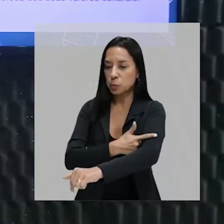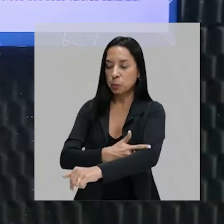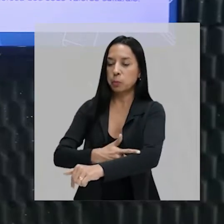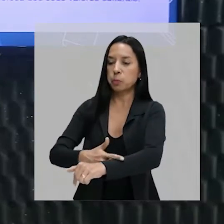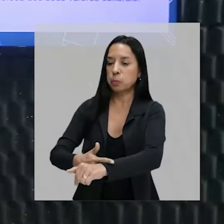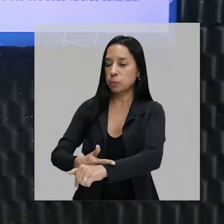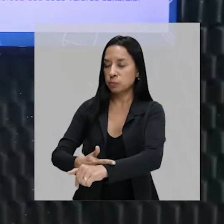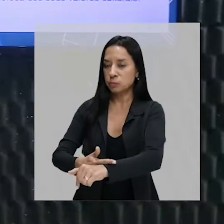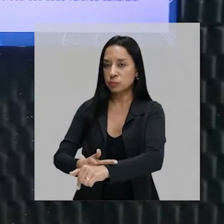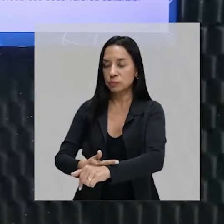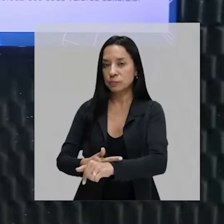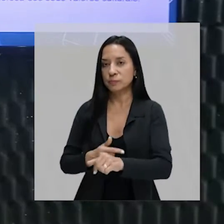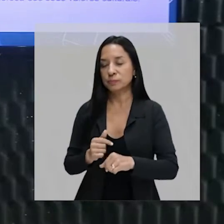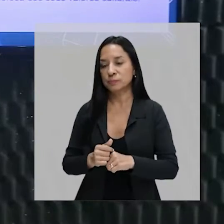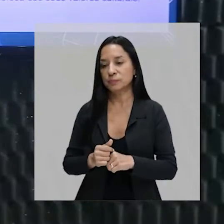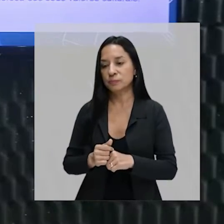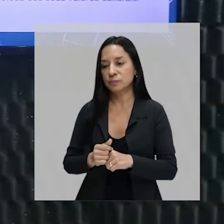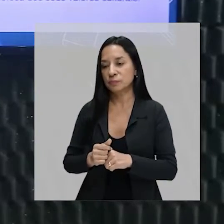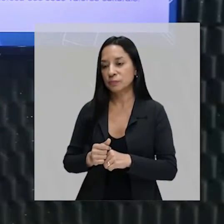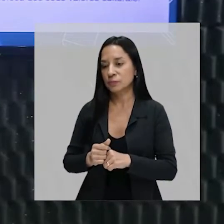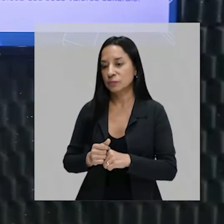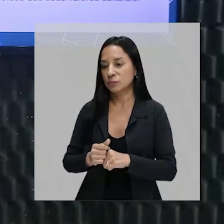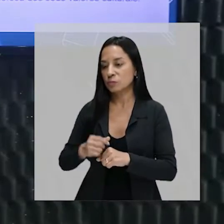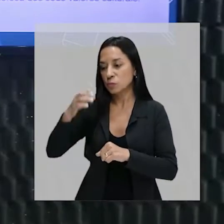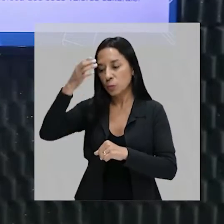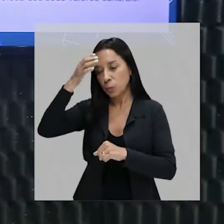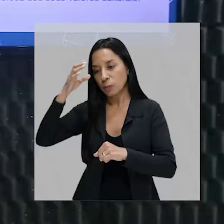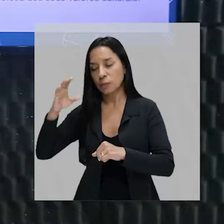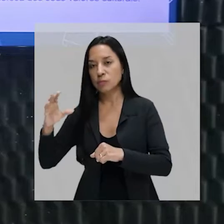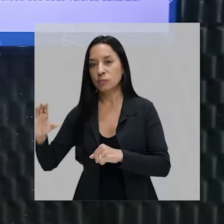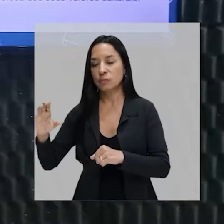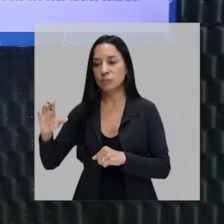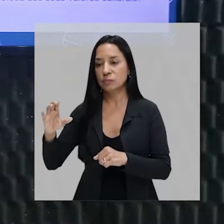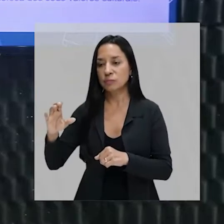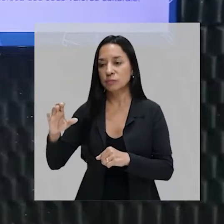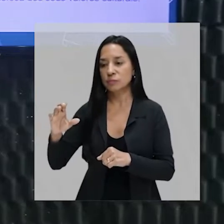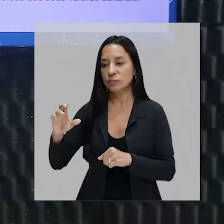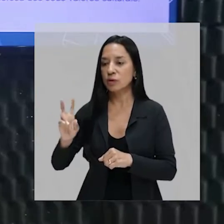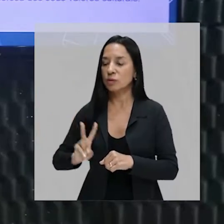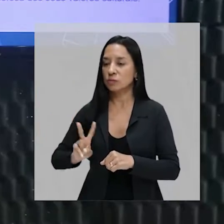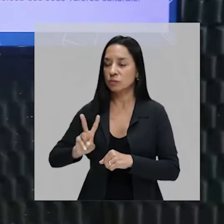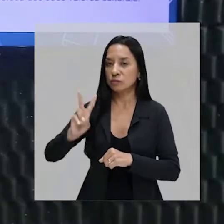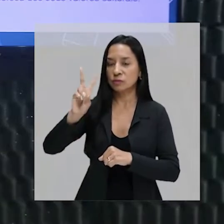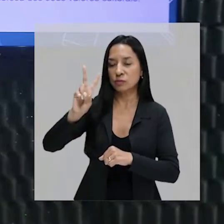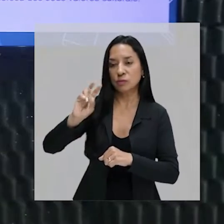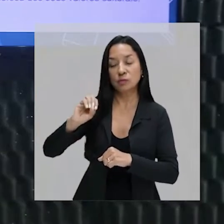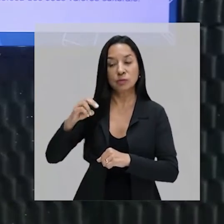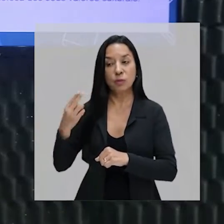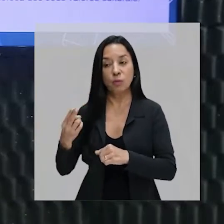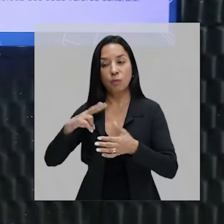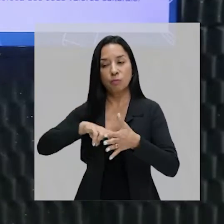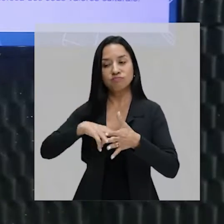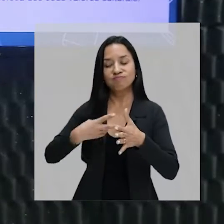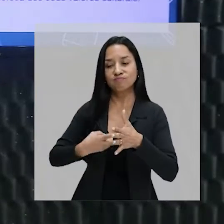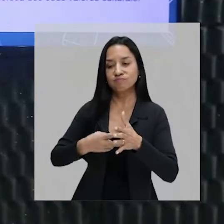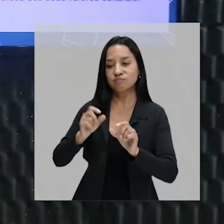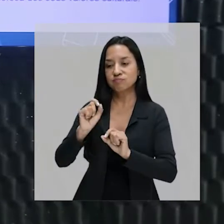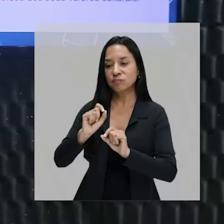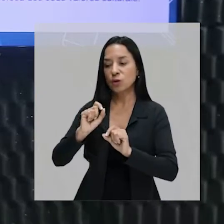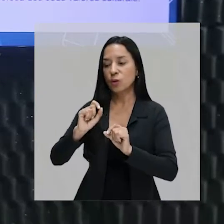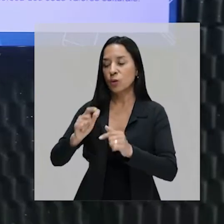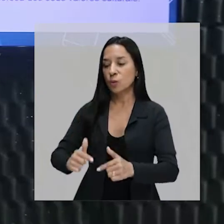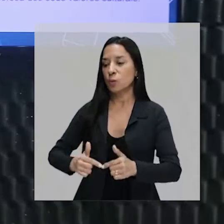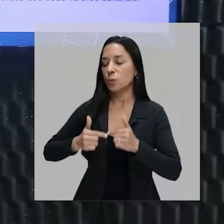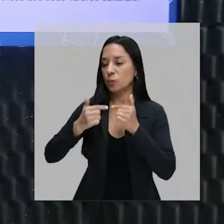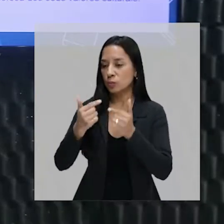pelos seus costumes pelas suas tradições pelos seus valores Ou seja no todas acima de tudo